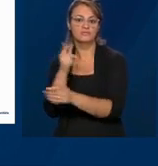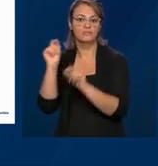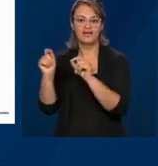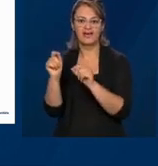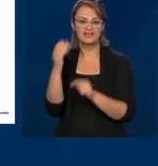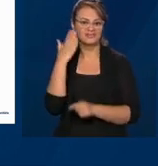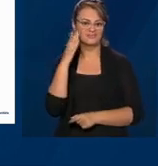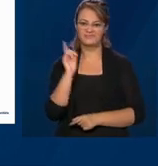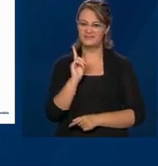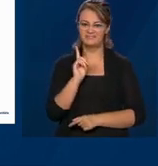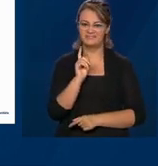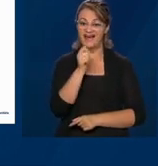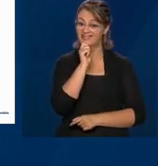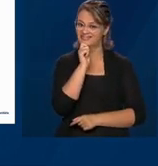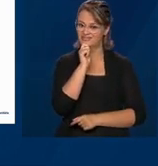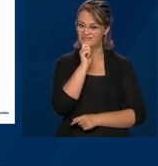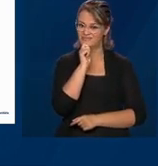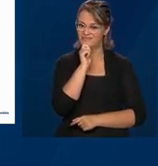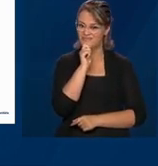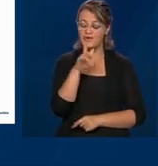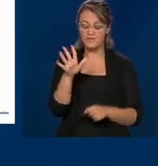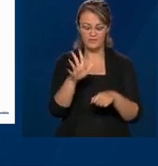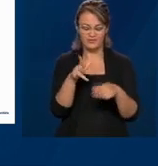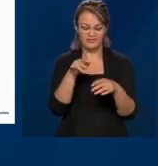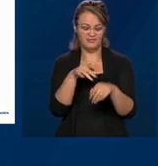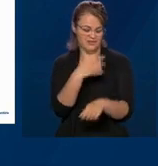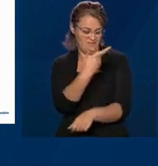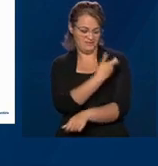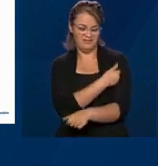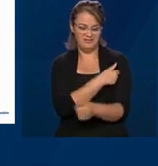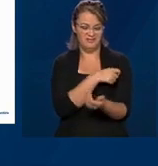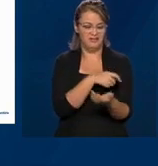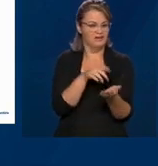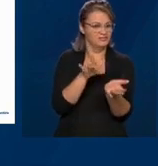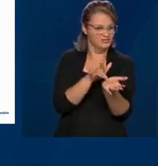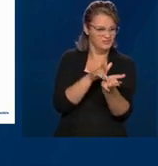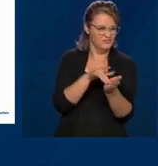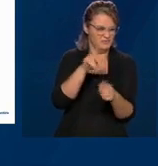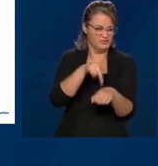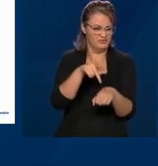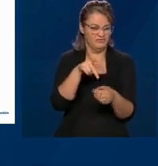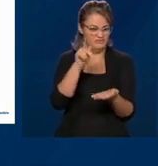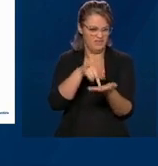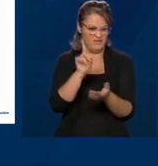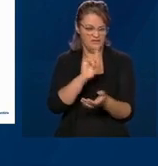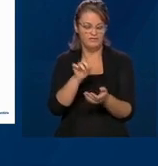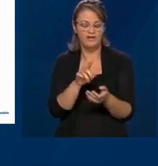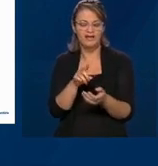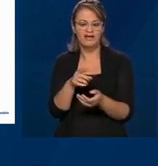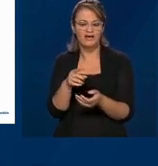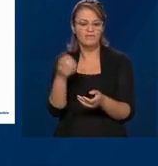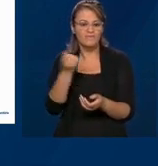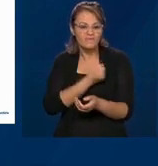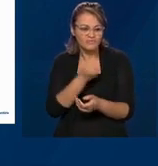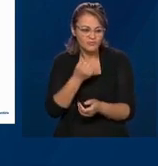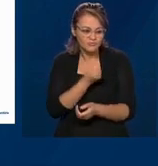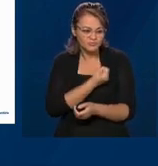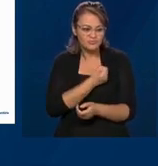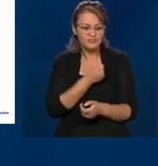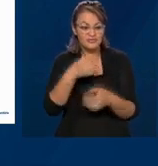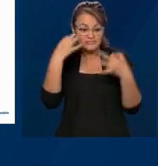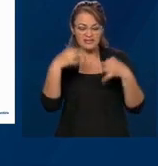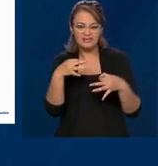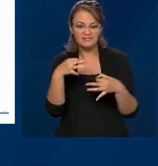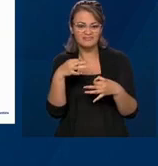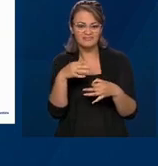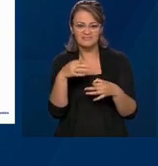de casos no placebo e no grupo vacinado foram muito baixos. Então, essa é uma